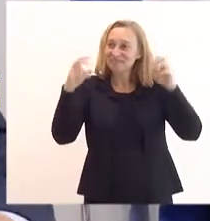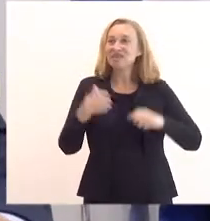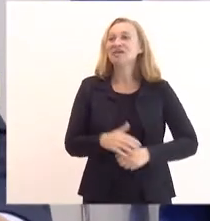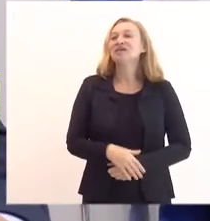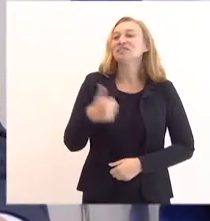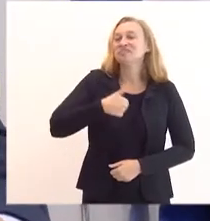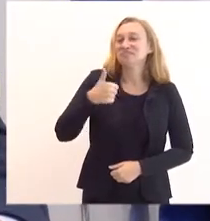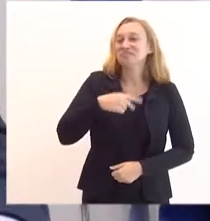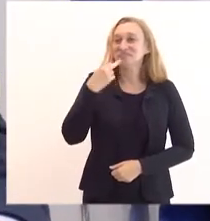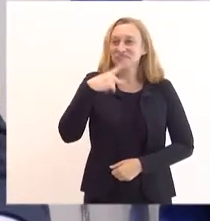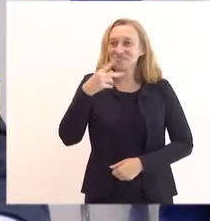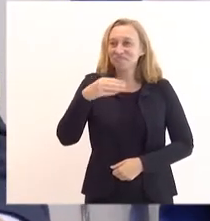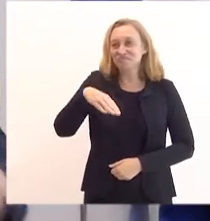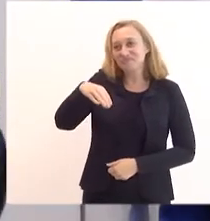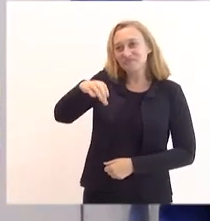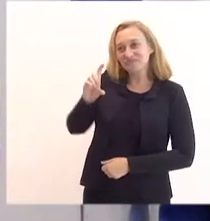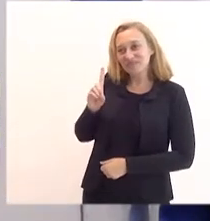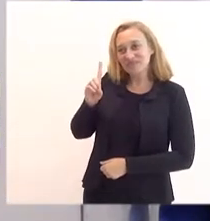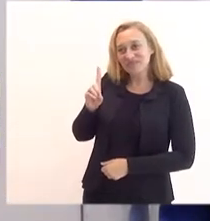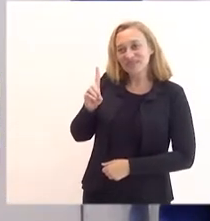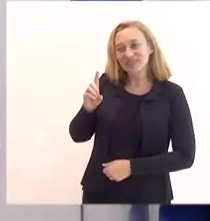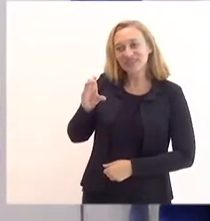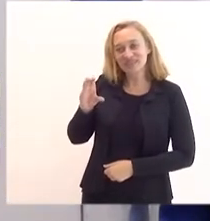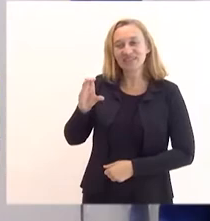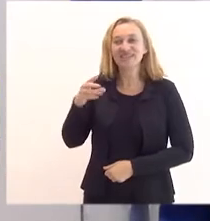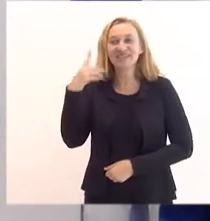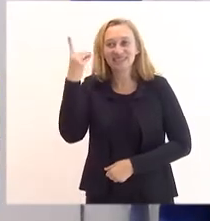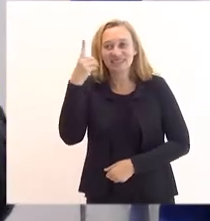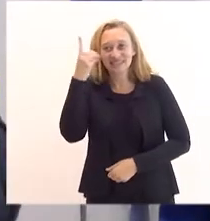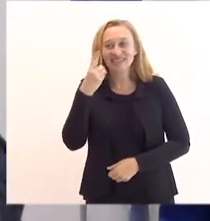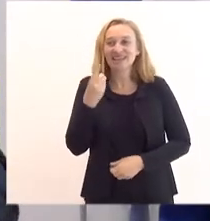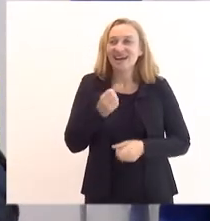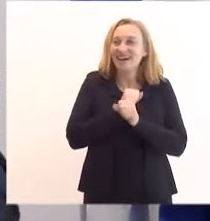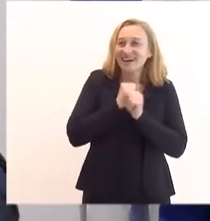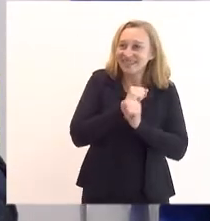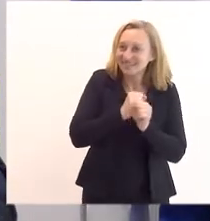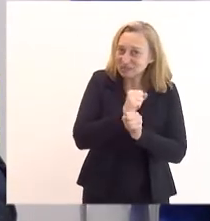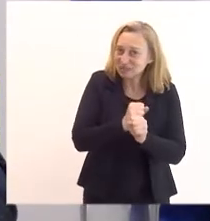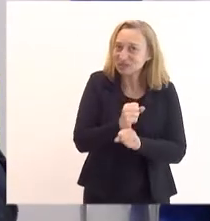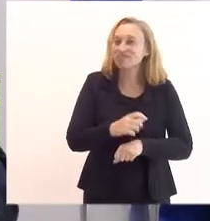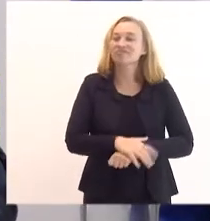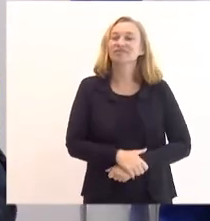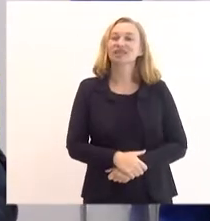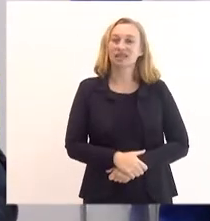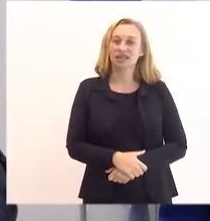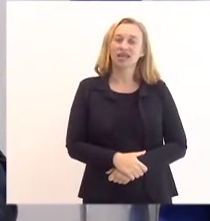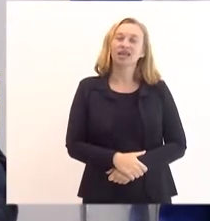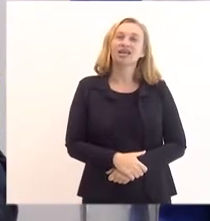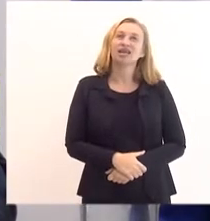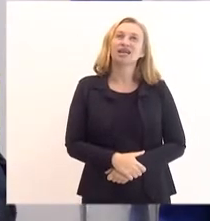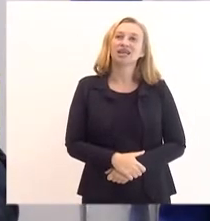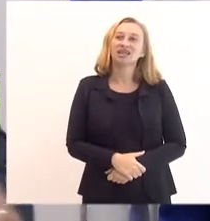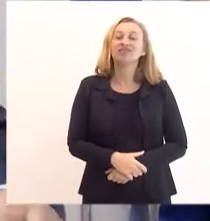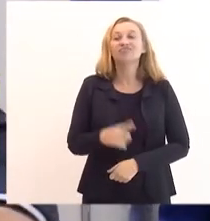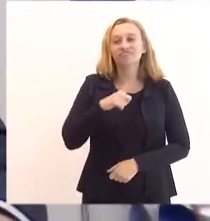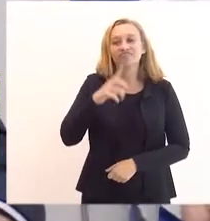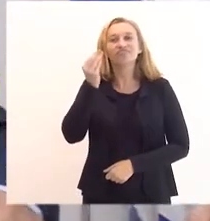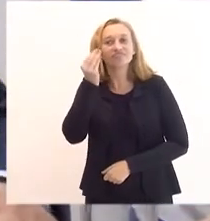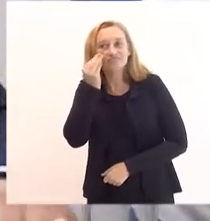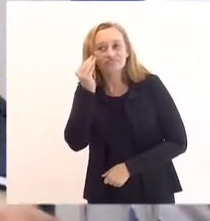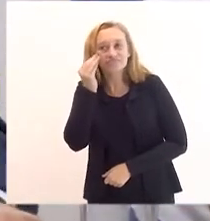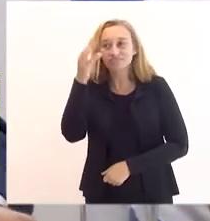dizer, Mink, que durante muitos anos eu tive a